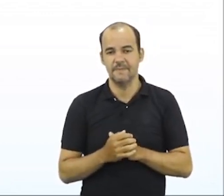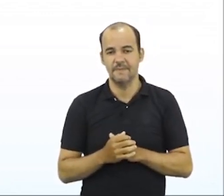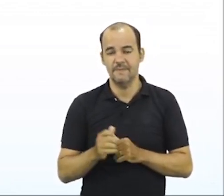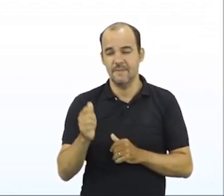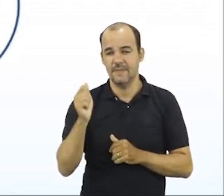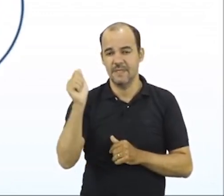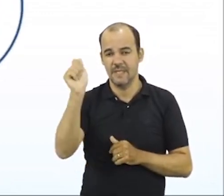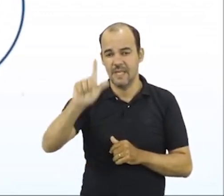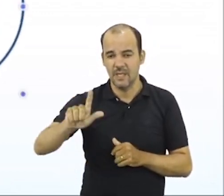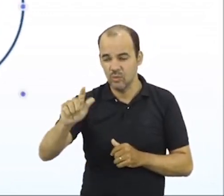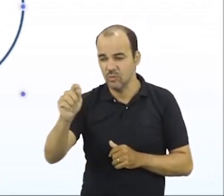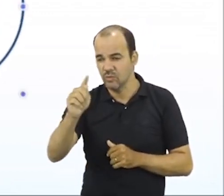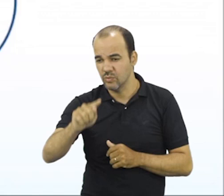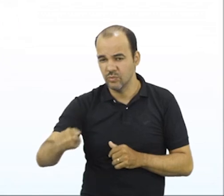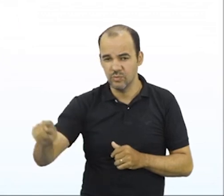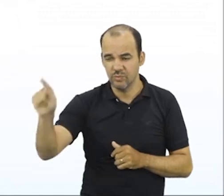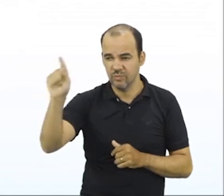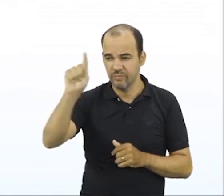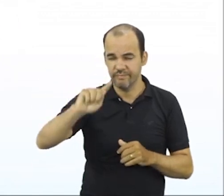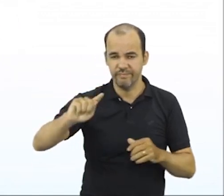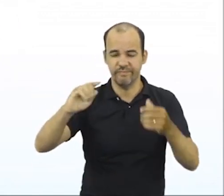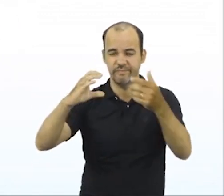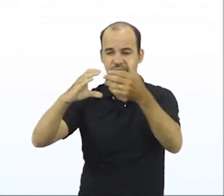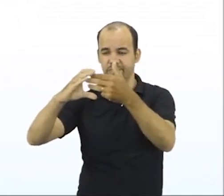bem, a gente vai ter isso aqui.